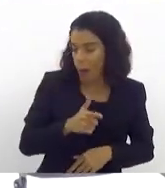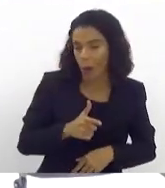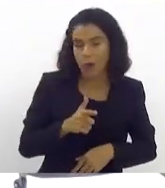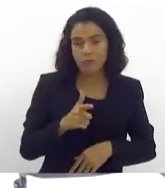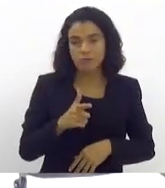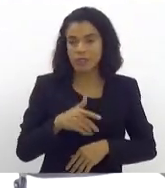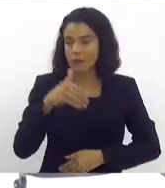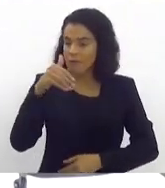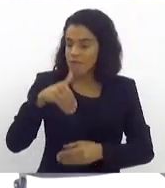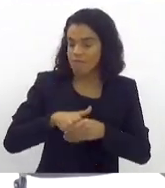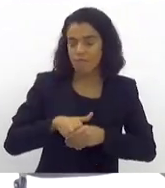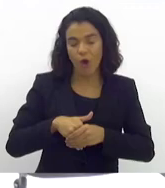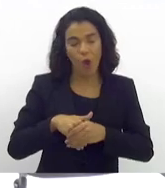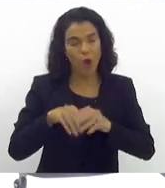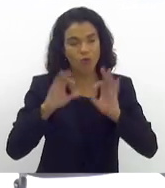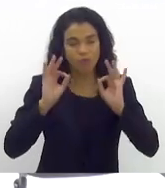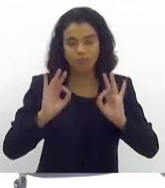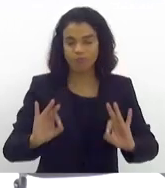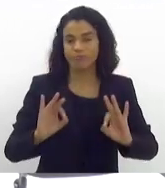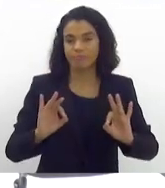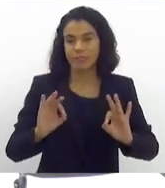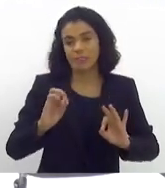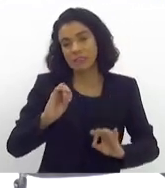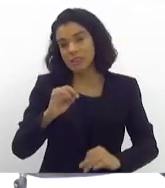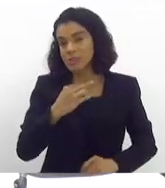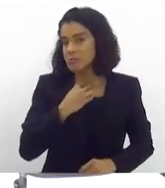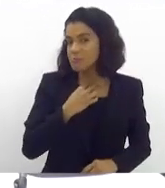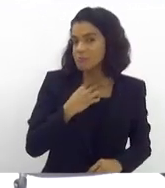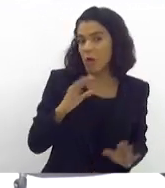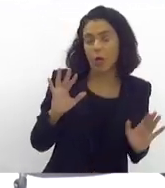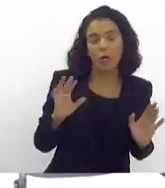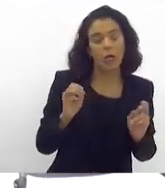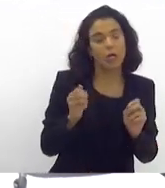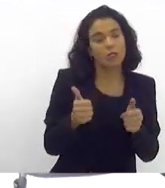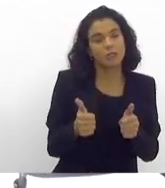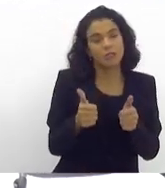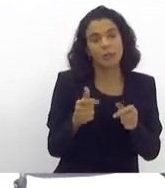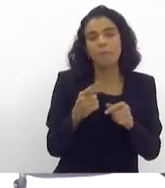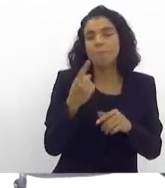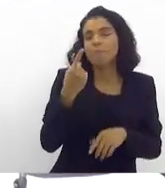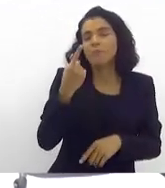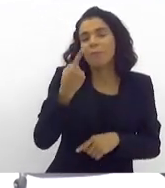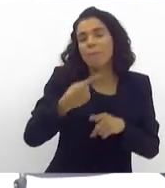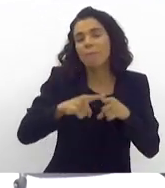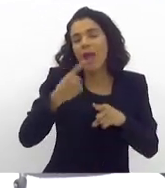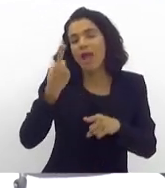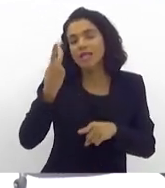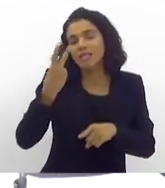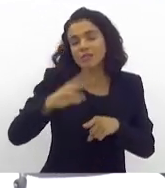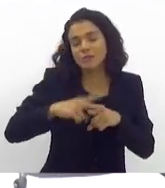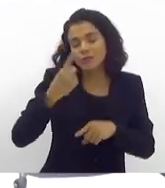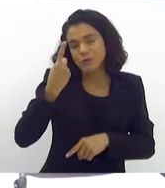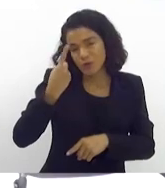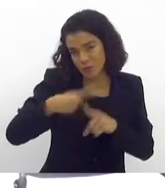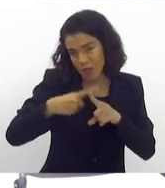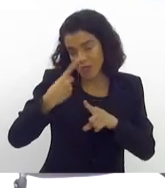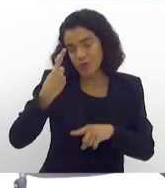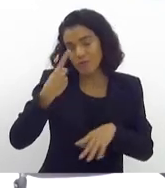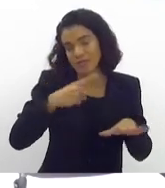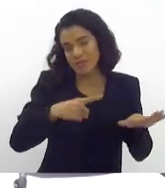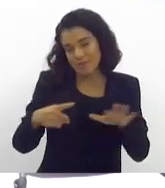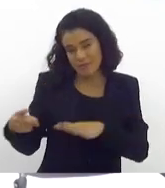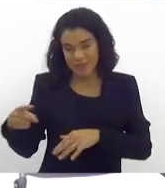voto em separado. Se não puder, tudo bem. Não, Vossa Excelência. Mais uma semana apenas. Mas ele não pede. Ele pede